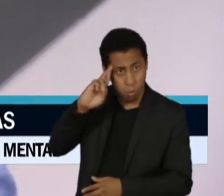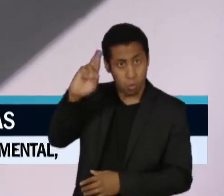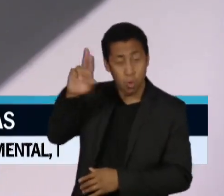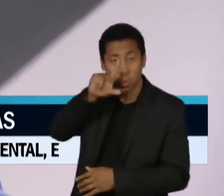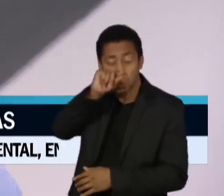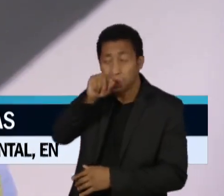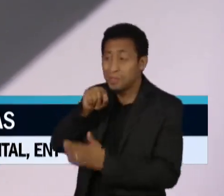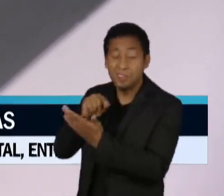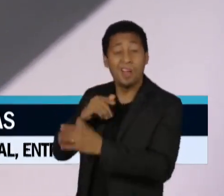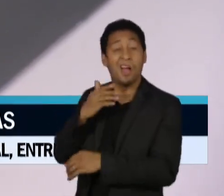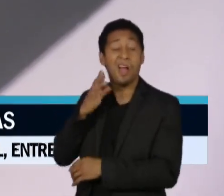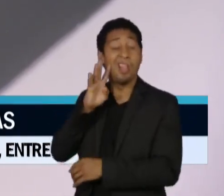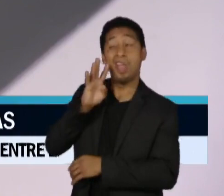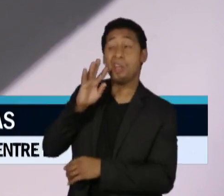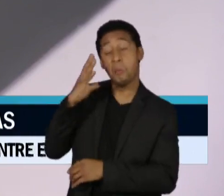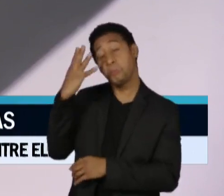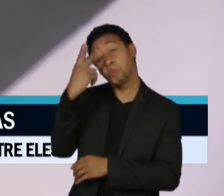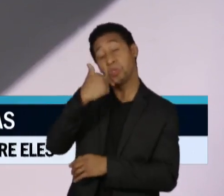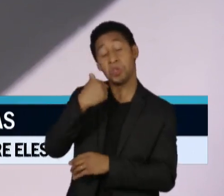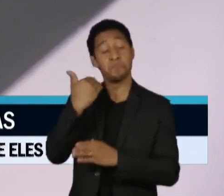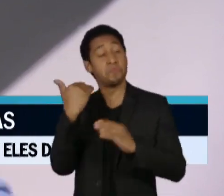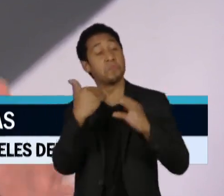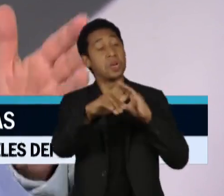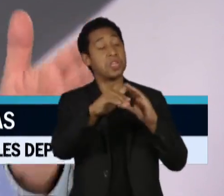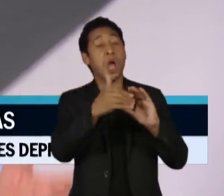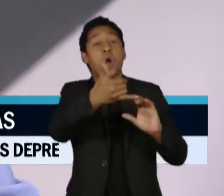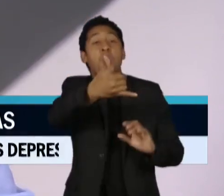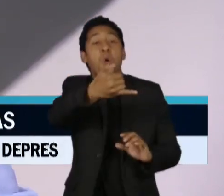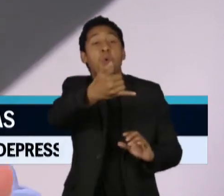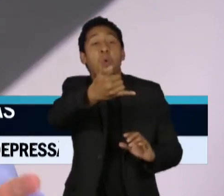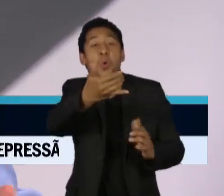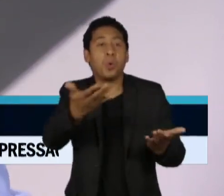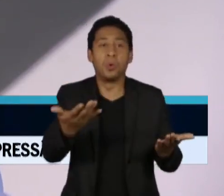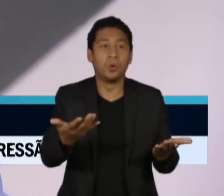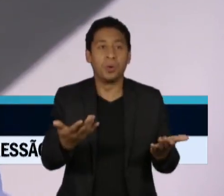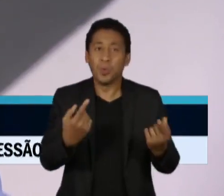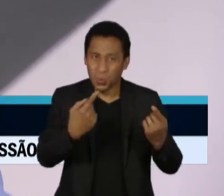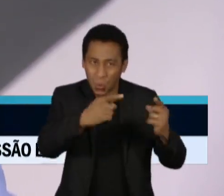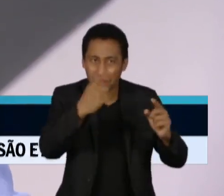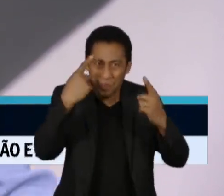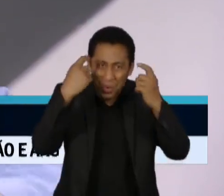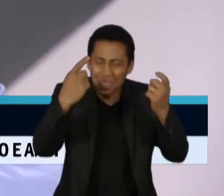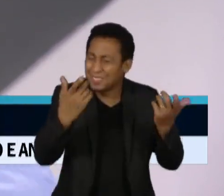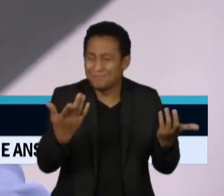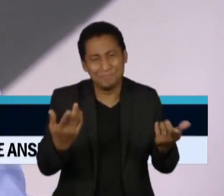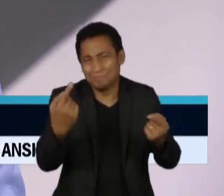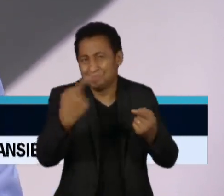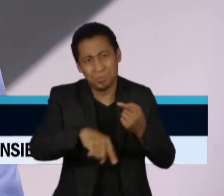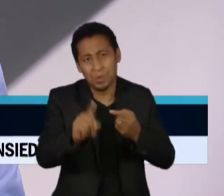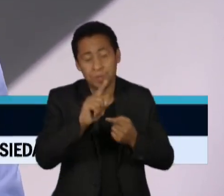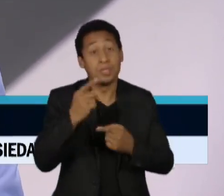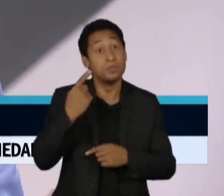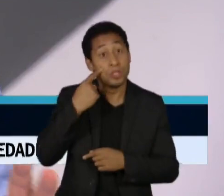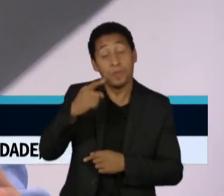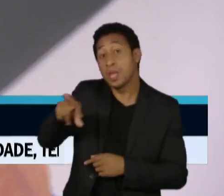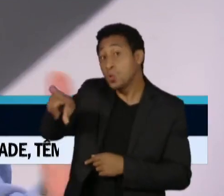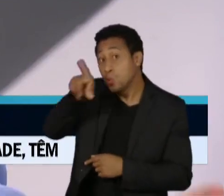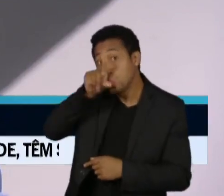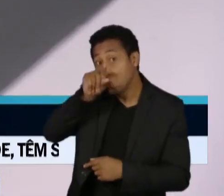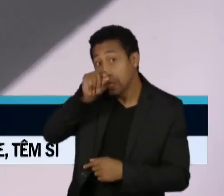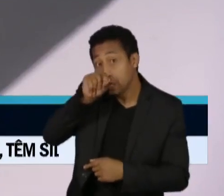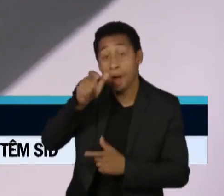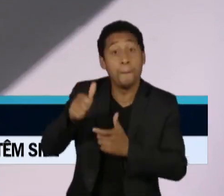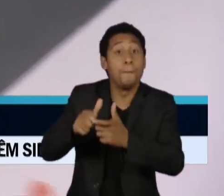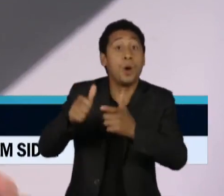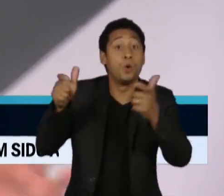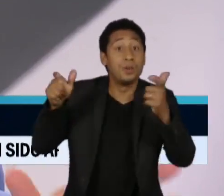uma experiência na família de crime cibernético mesmo fui denunciar no Twitter só tem inglês o Brasil é um